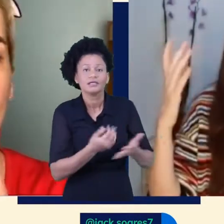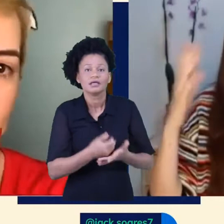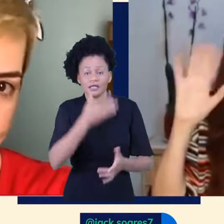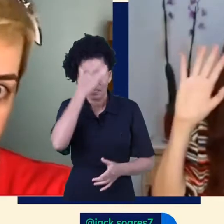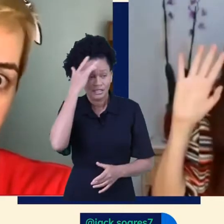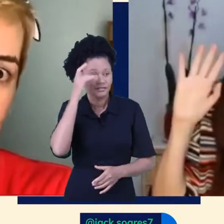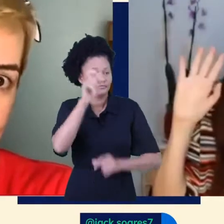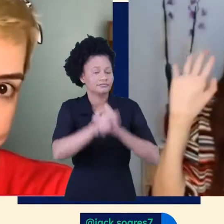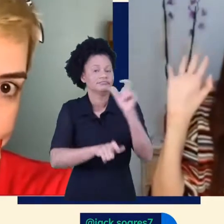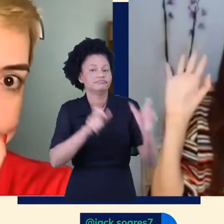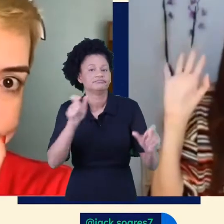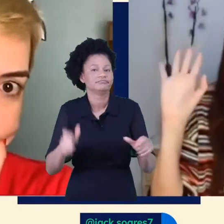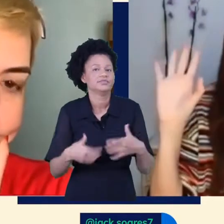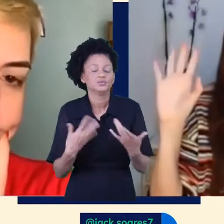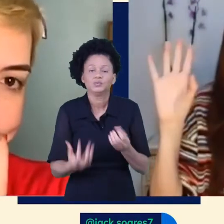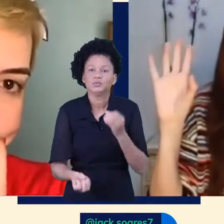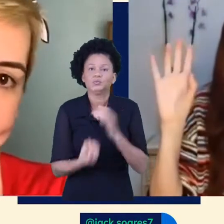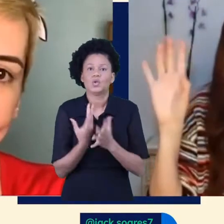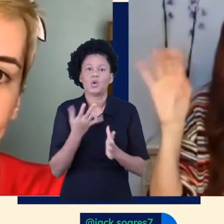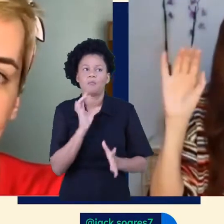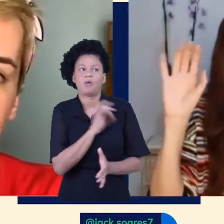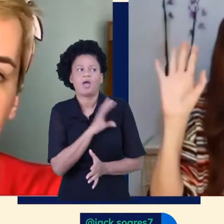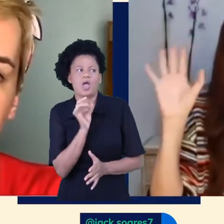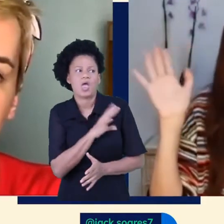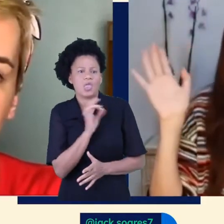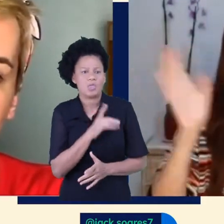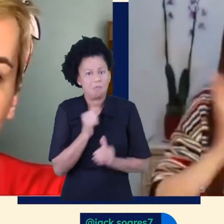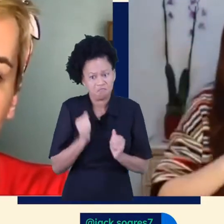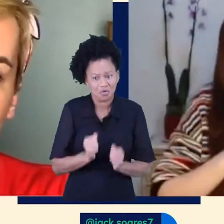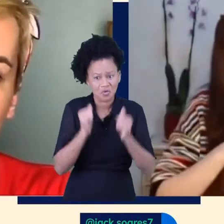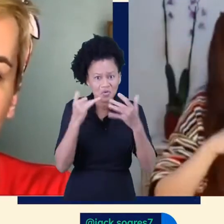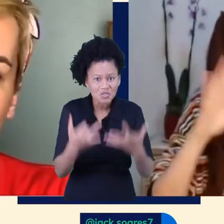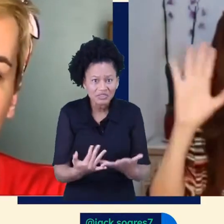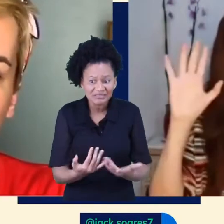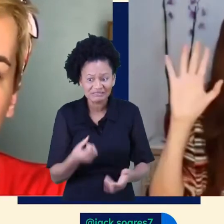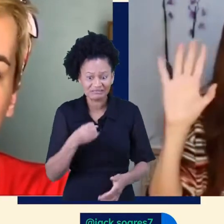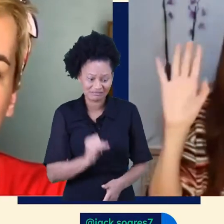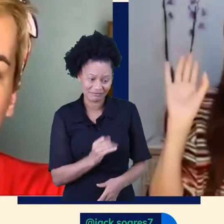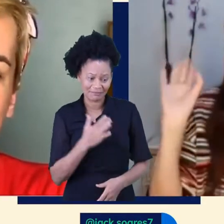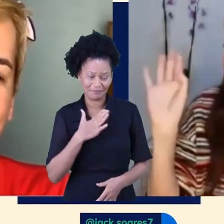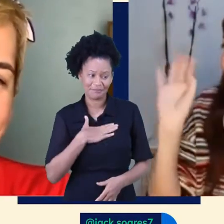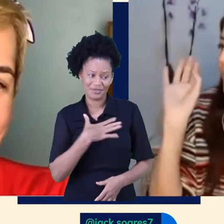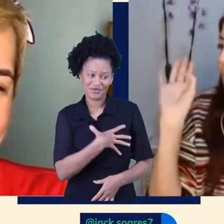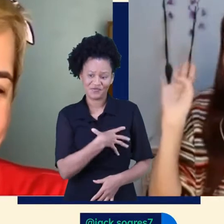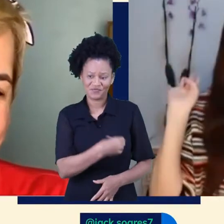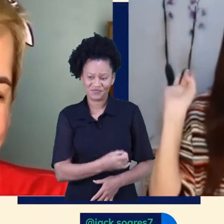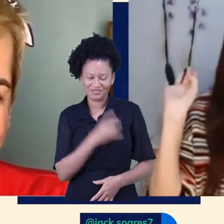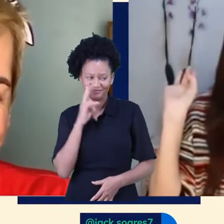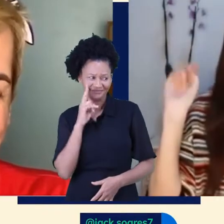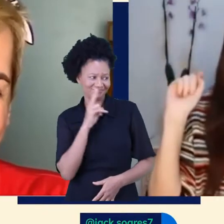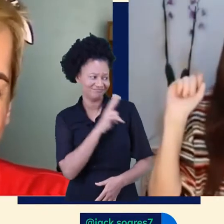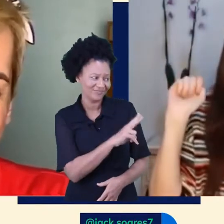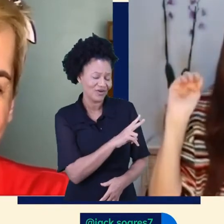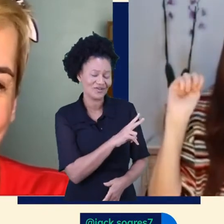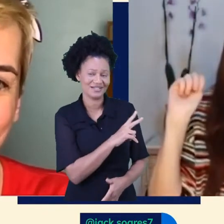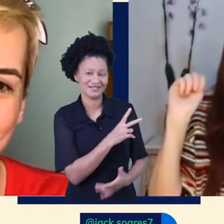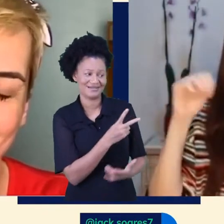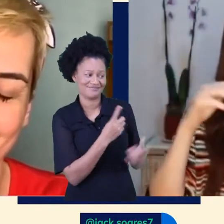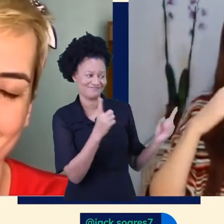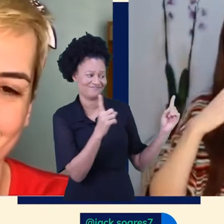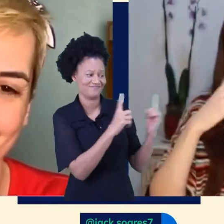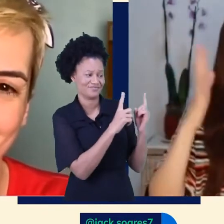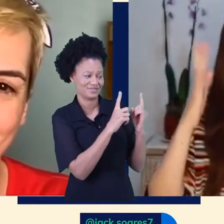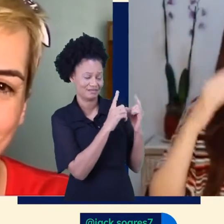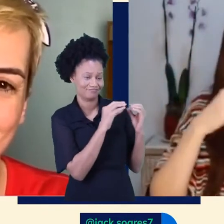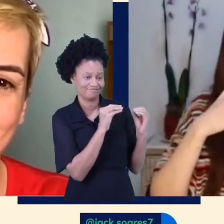esse medo. Não, eu posso até explicar, mas e se meu filho olhar e, de repente, isso der um impacto aí na orientação